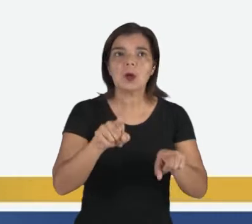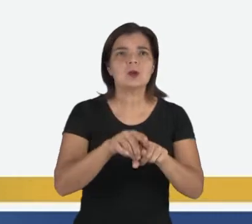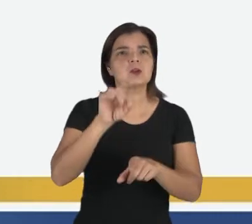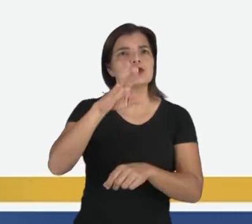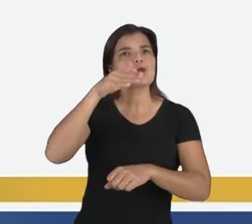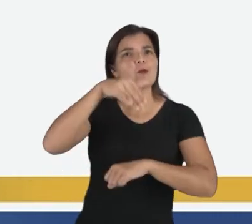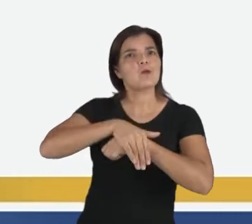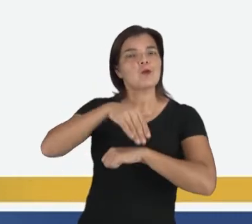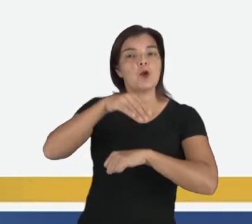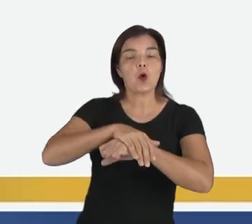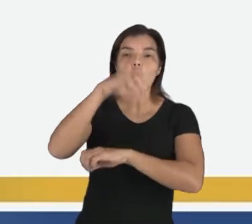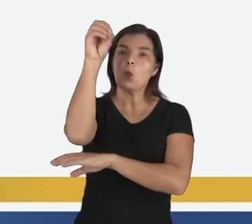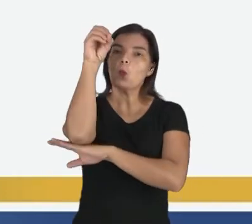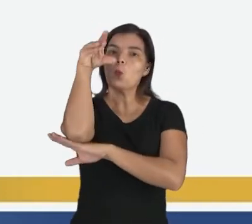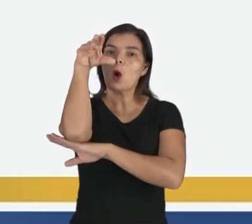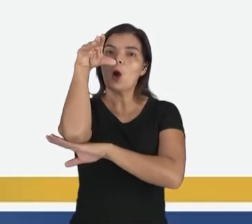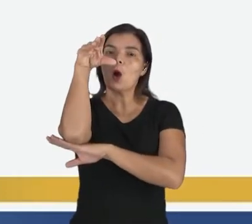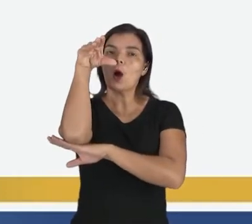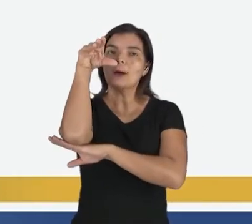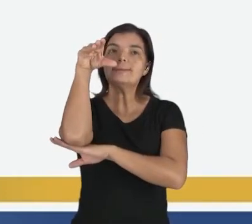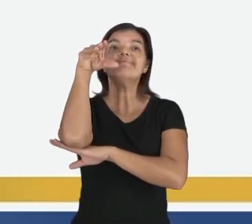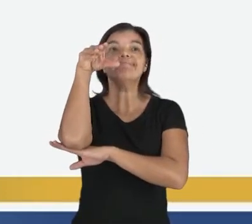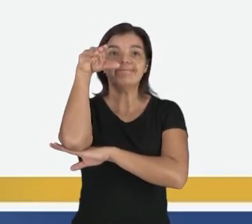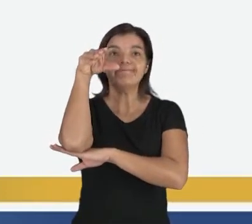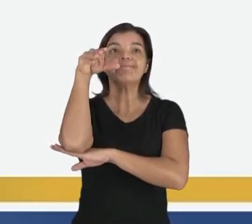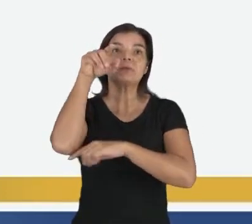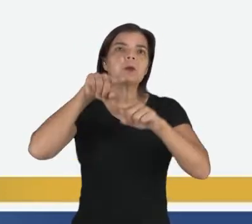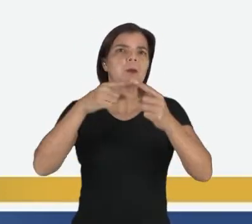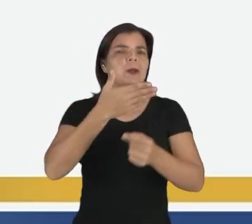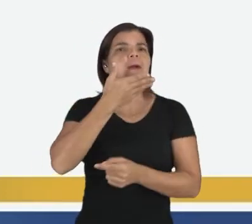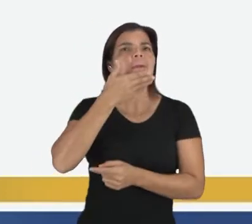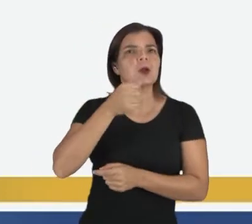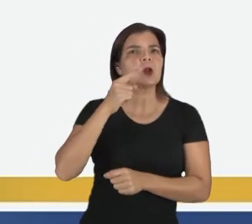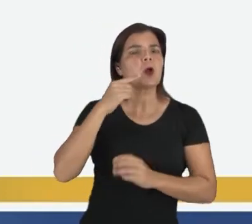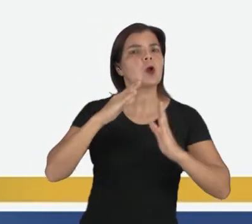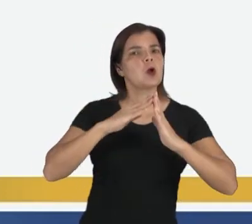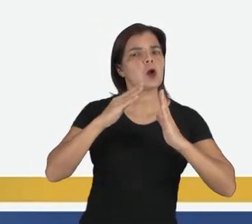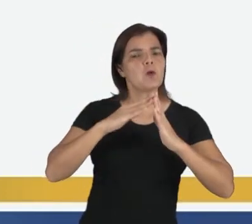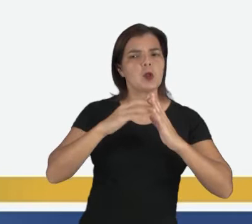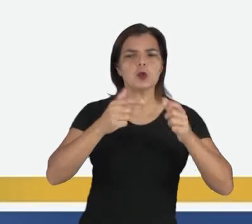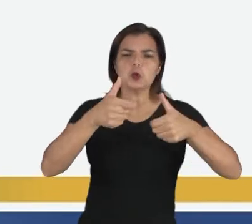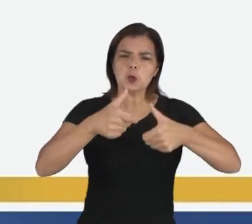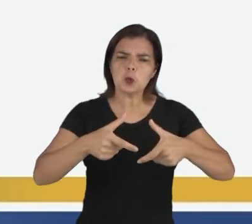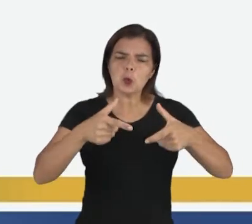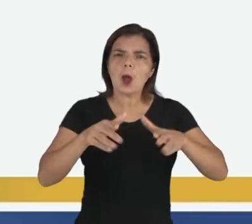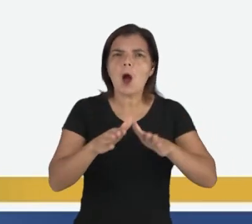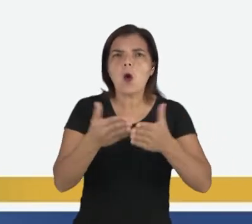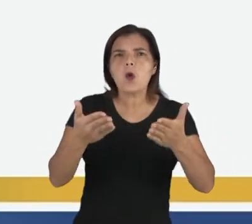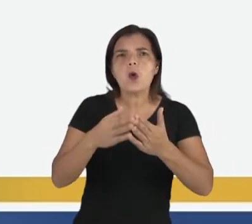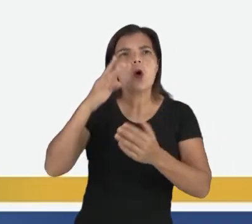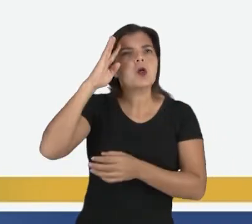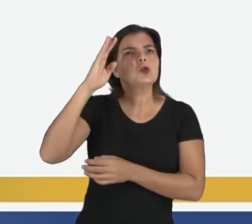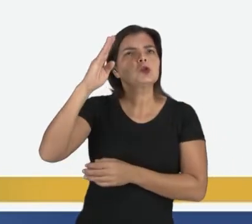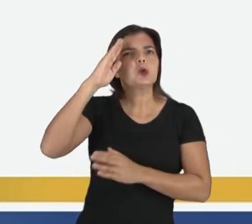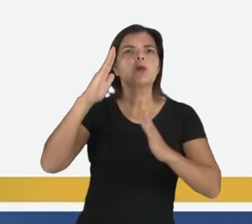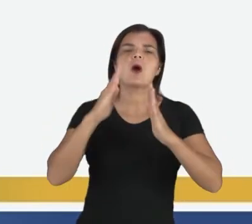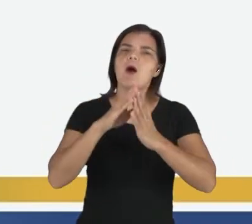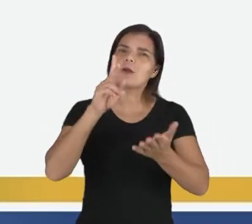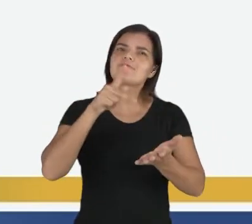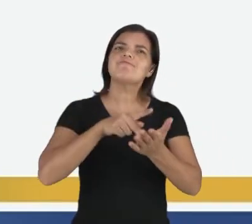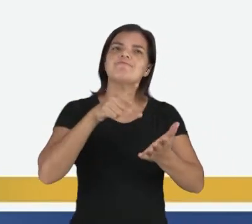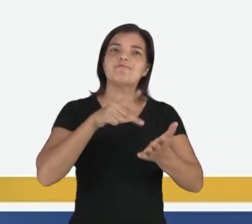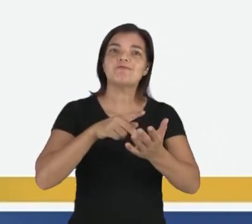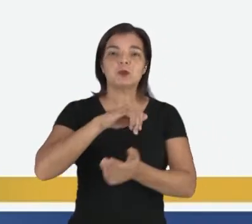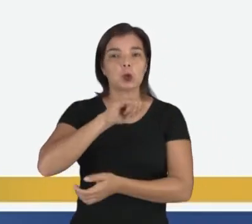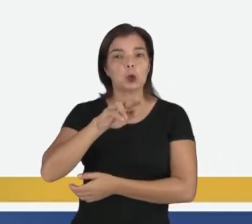só à noite, quando os postes da rua são acesos. Mas é melhor que morar na favela. Sonho com uma casa de